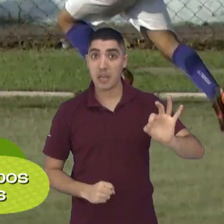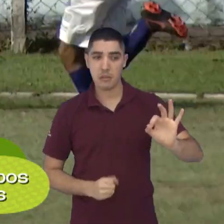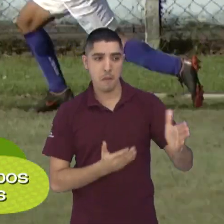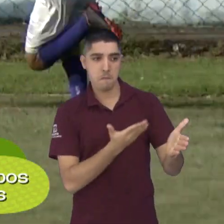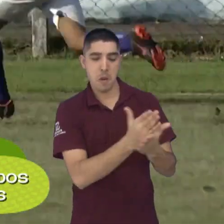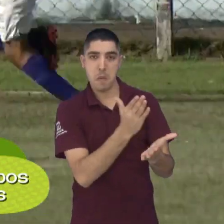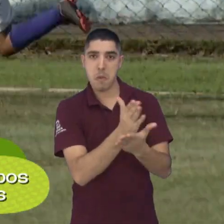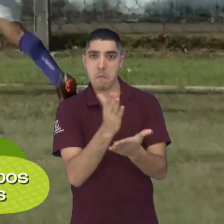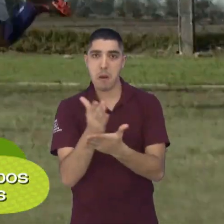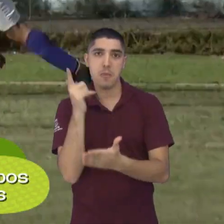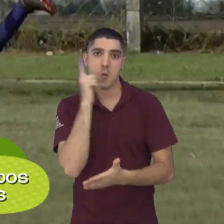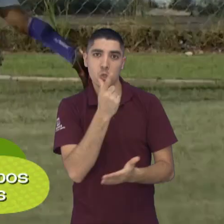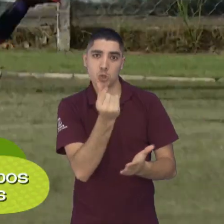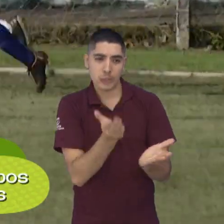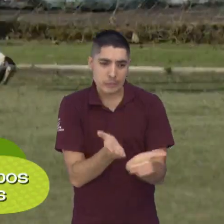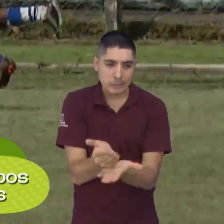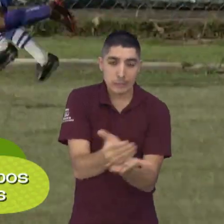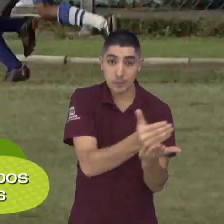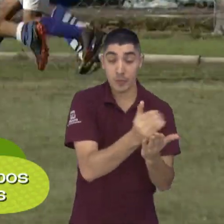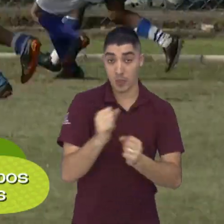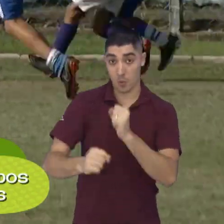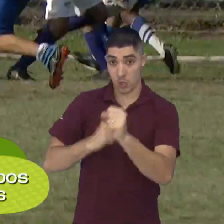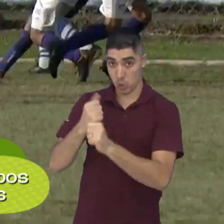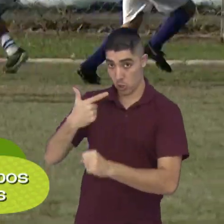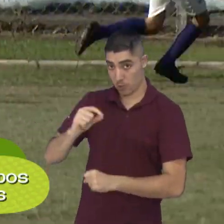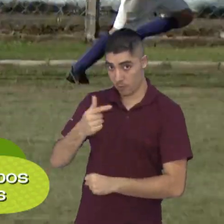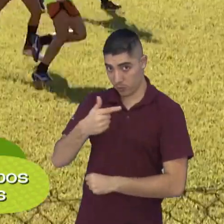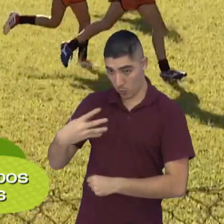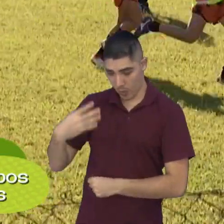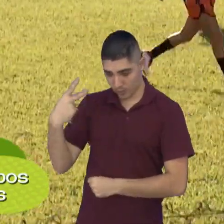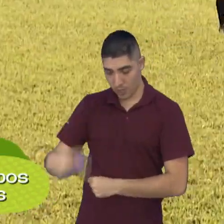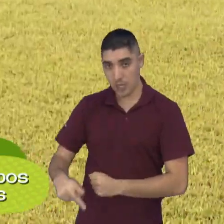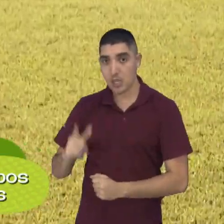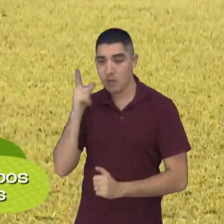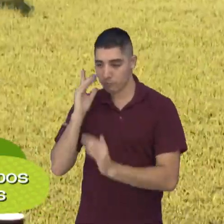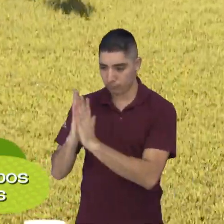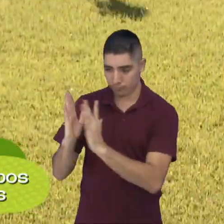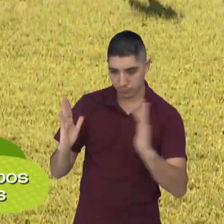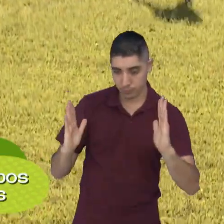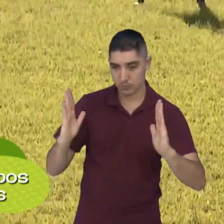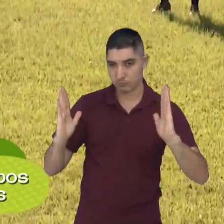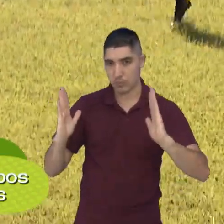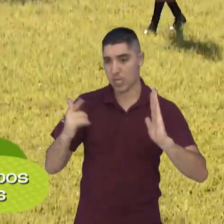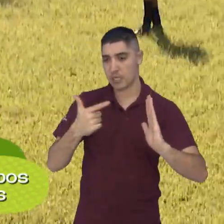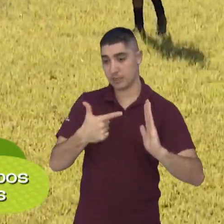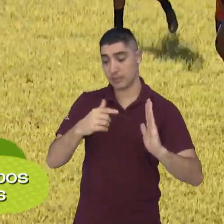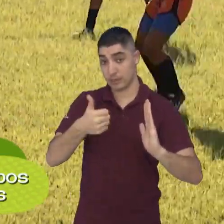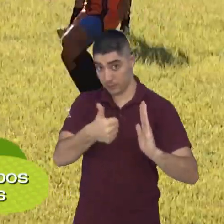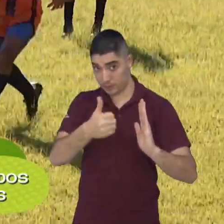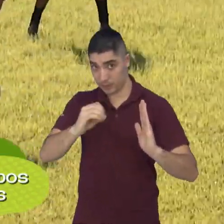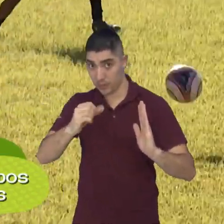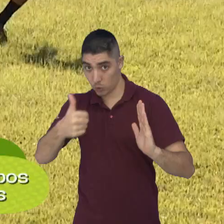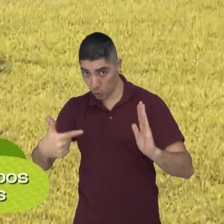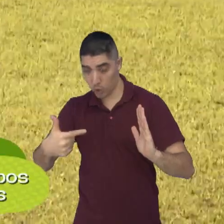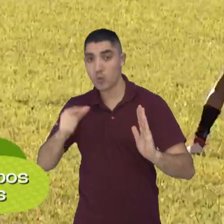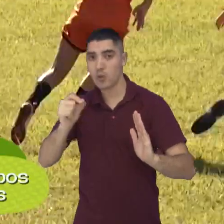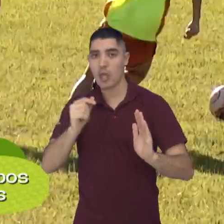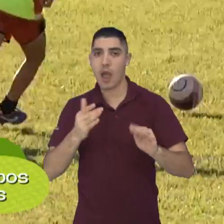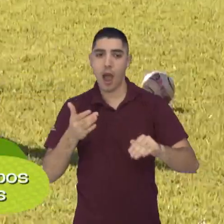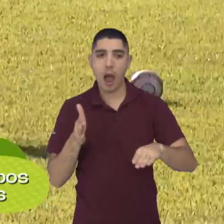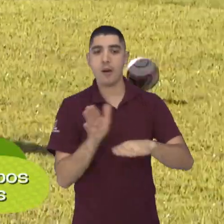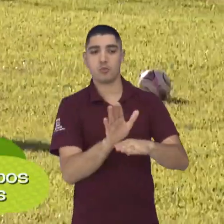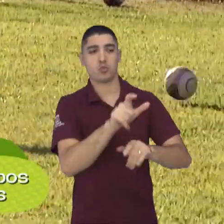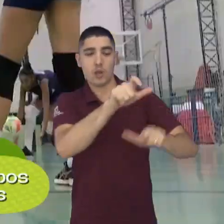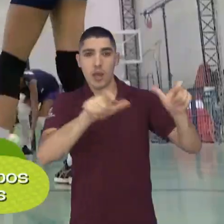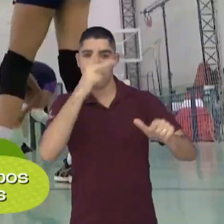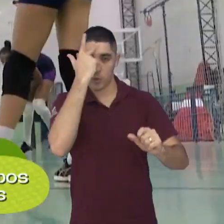captados. Os projetos captados em 2024 estão divididos em 102 para o apoio individual a atletas federados, 15